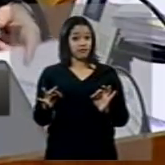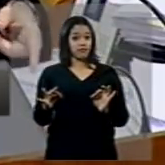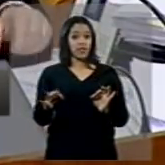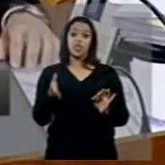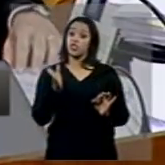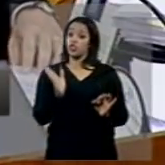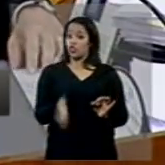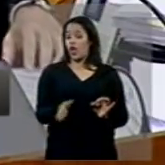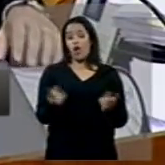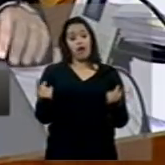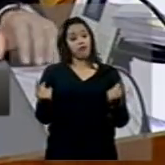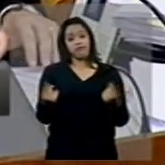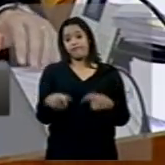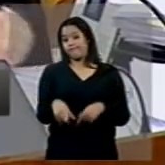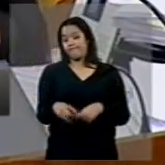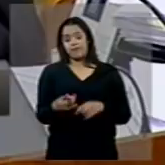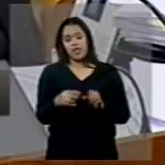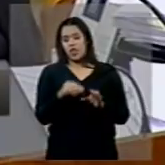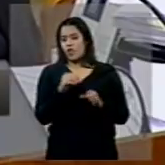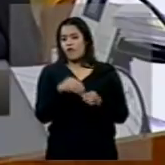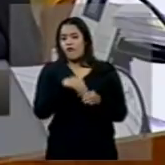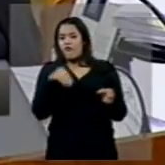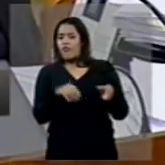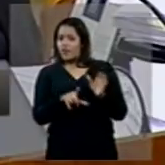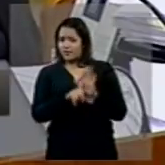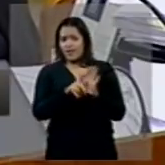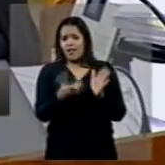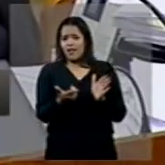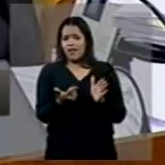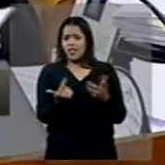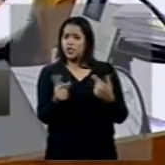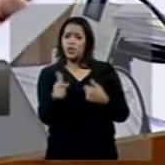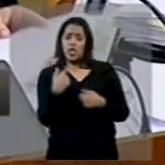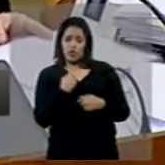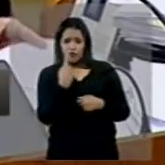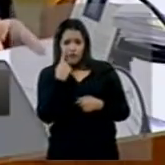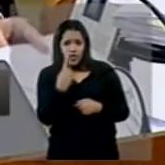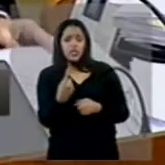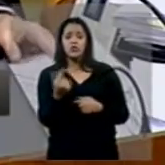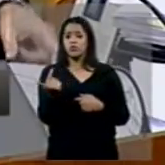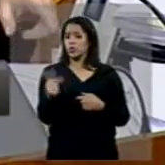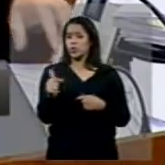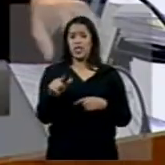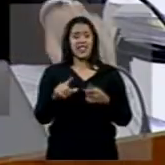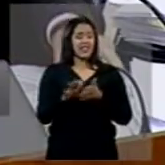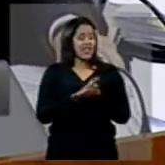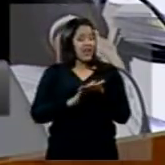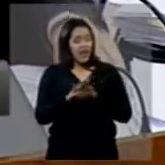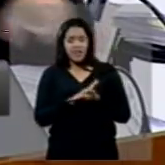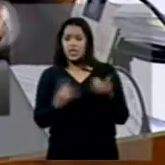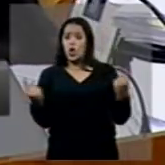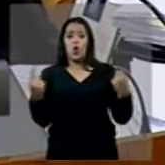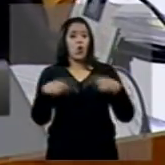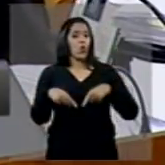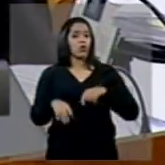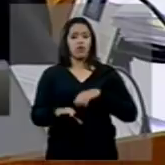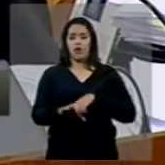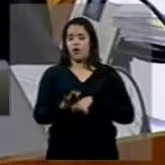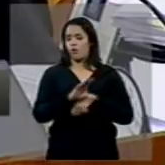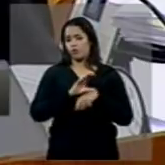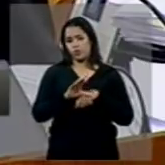estão irregulares. Não há, a meu ver, nenhuma inconstitucionalidade em relação à medida